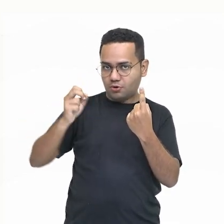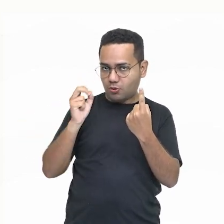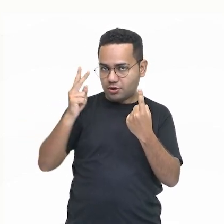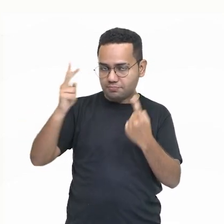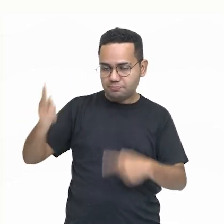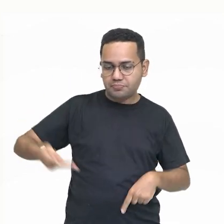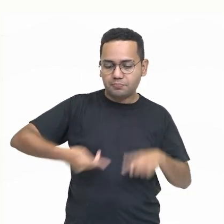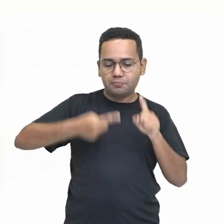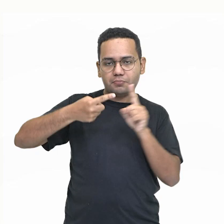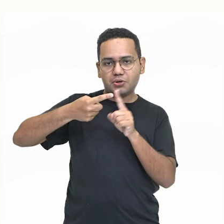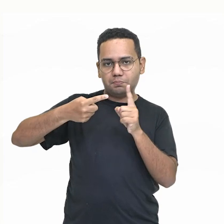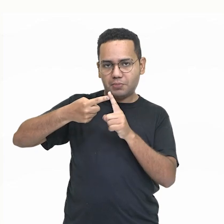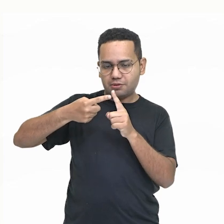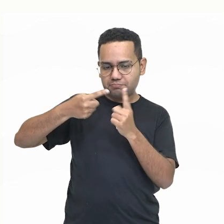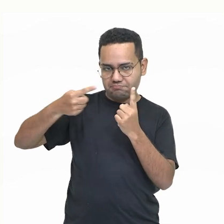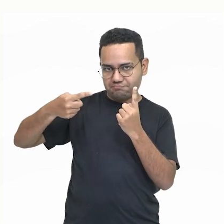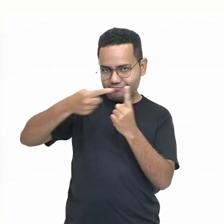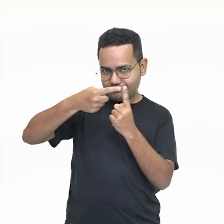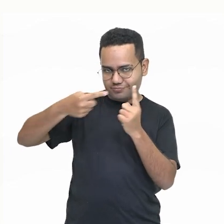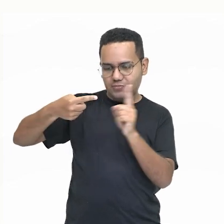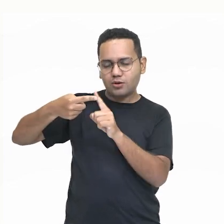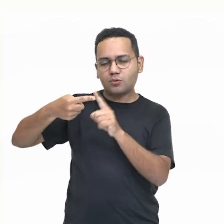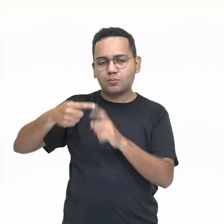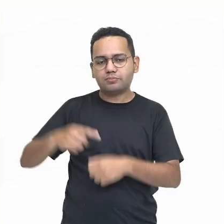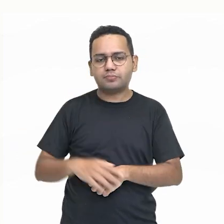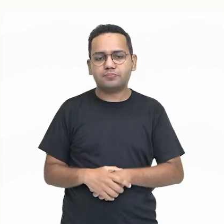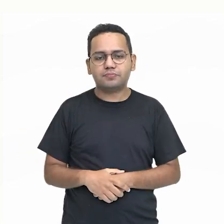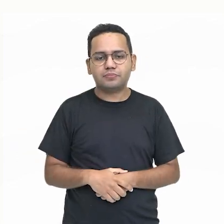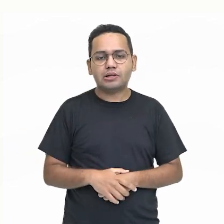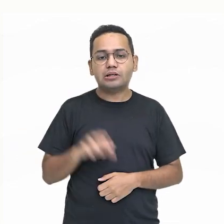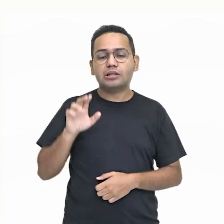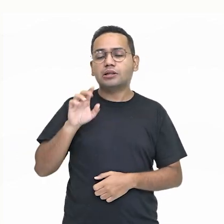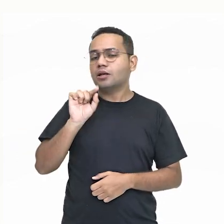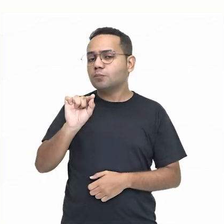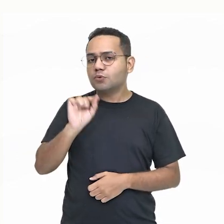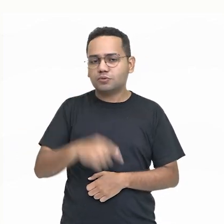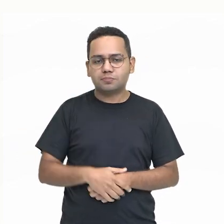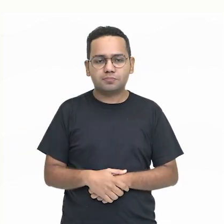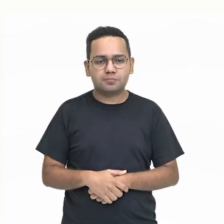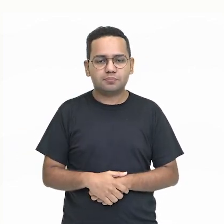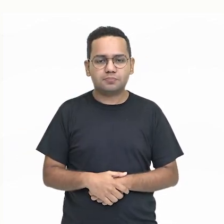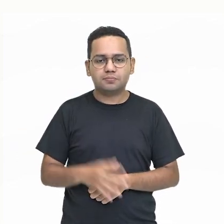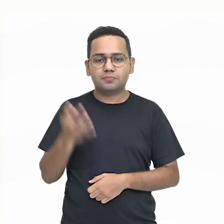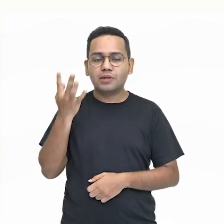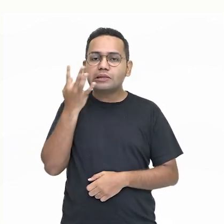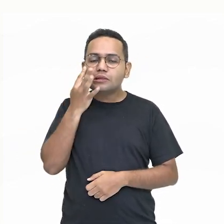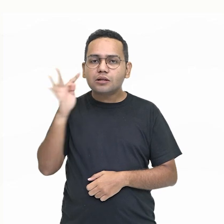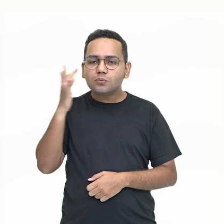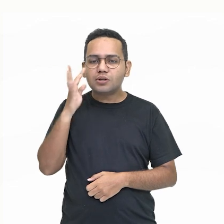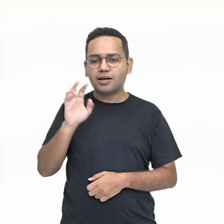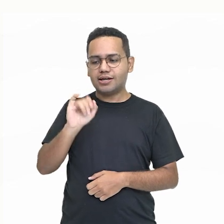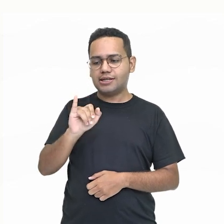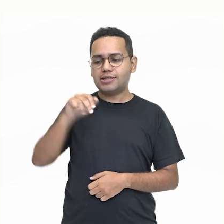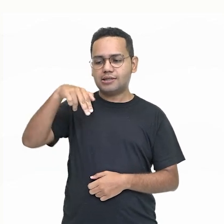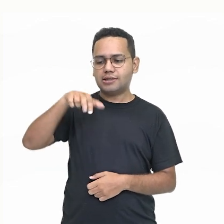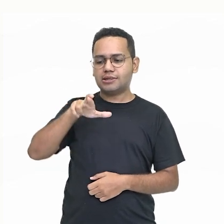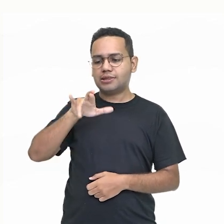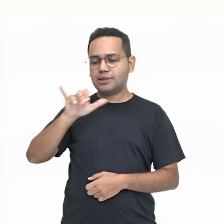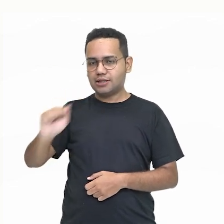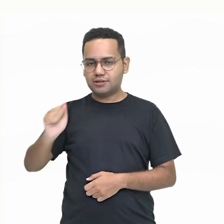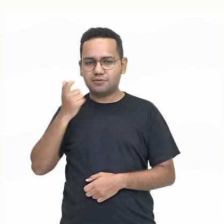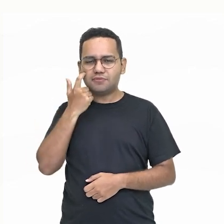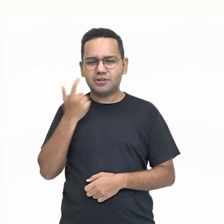A primeira lei, também conhecida e é chamada de lei da inércia.